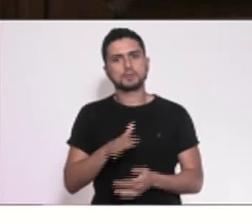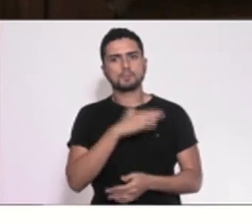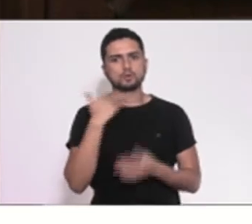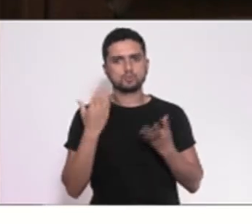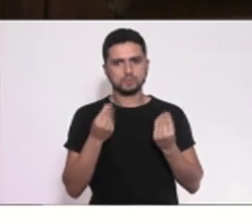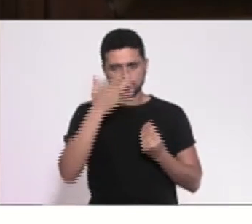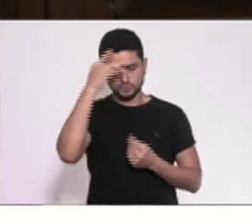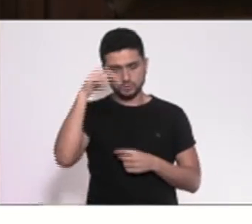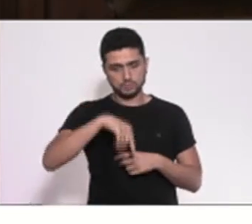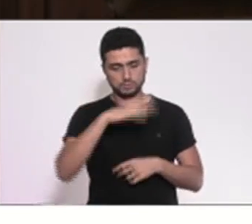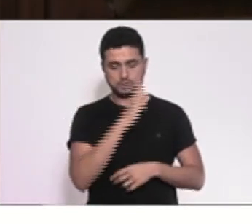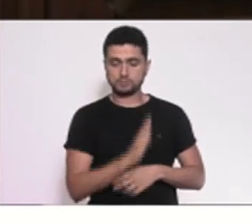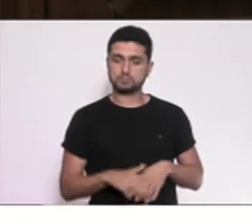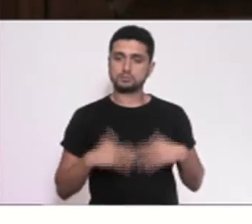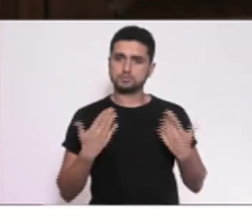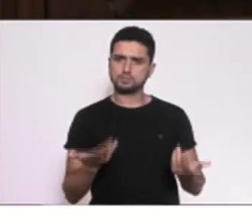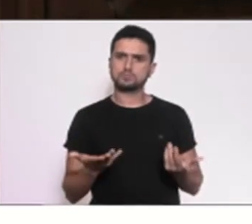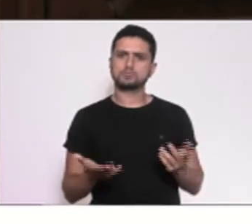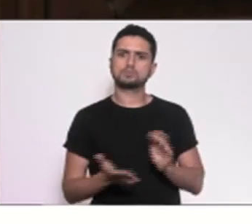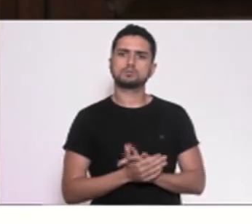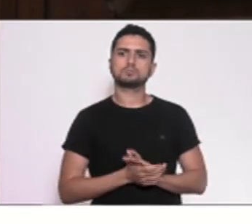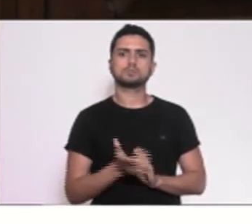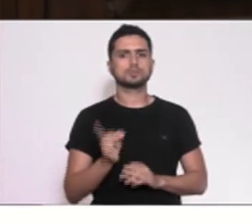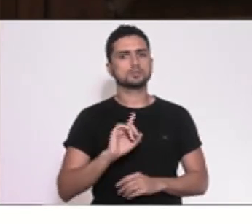brasileiro. Portanto, senhora presidente, para não